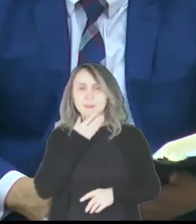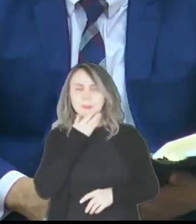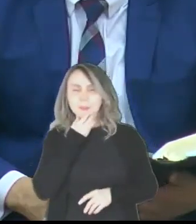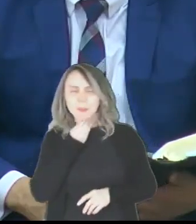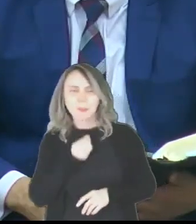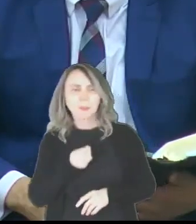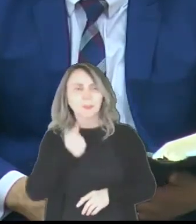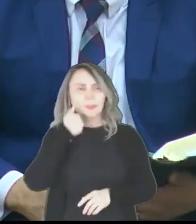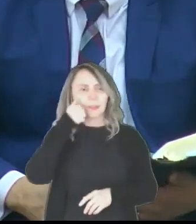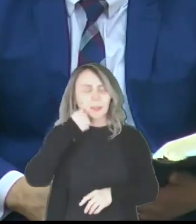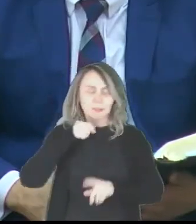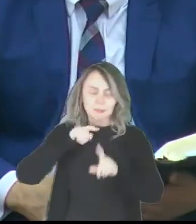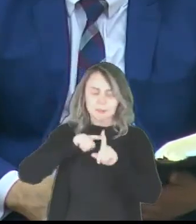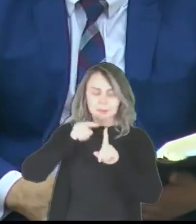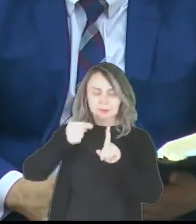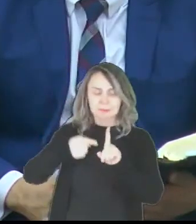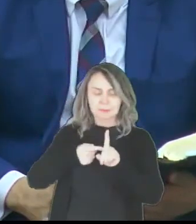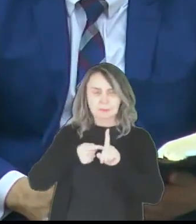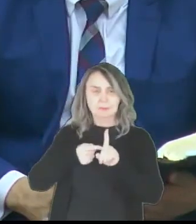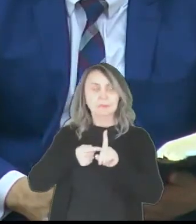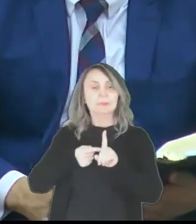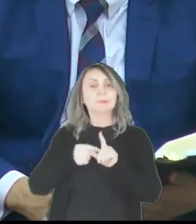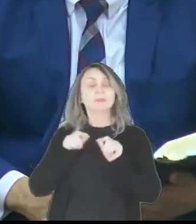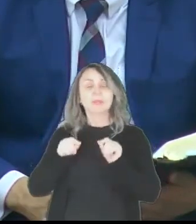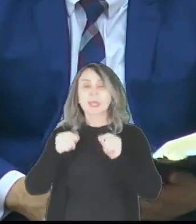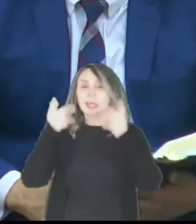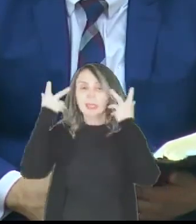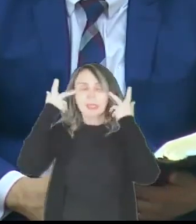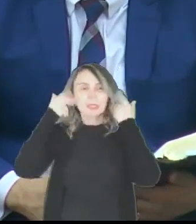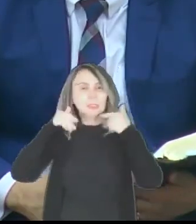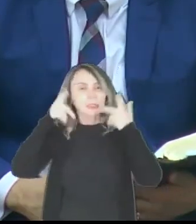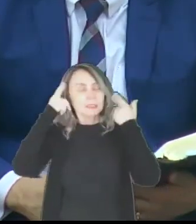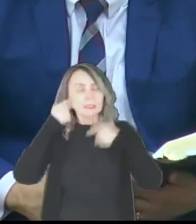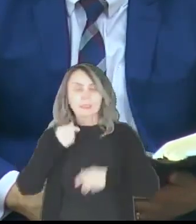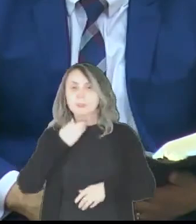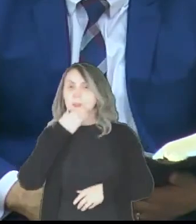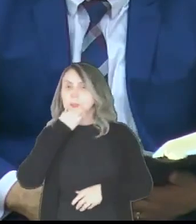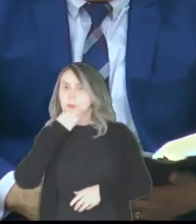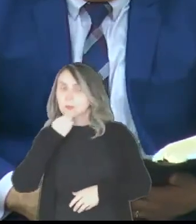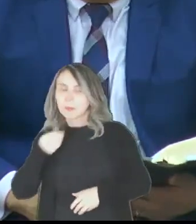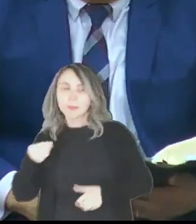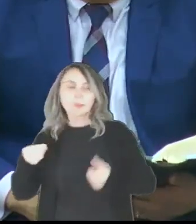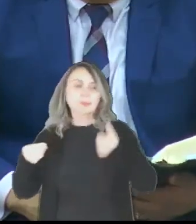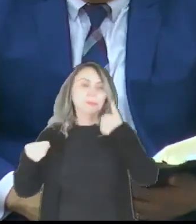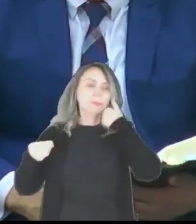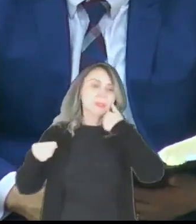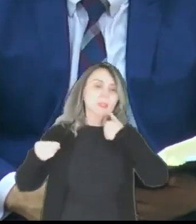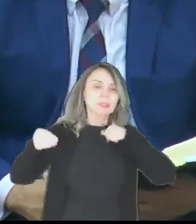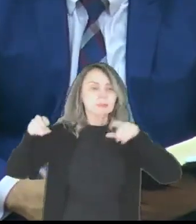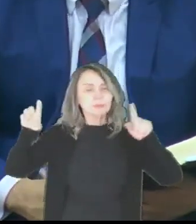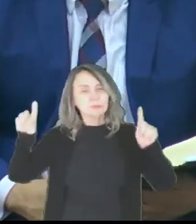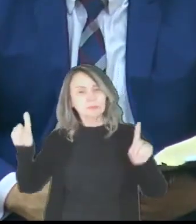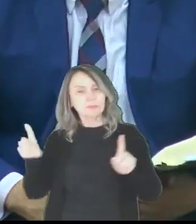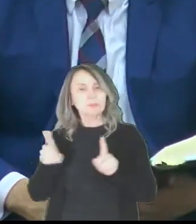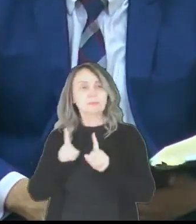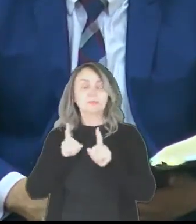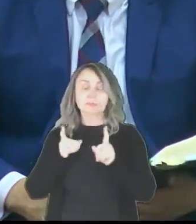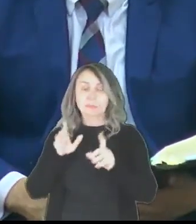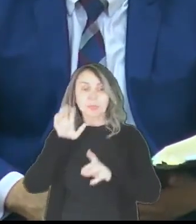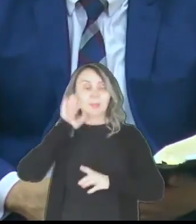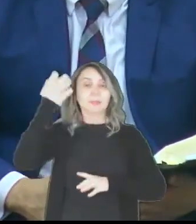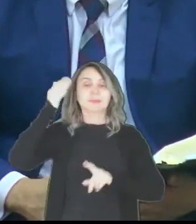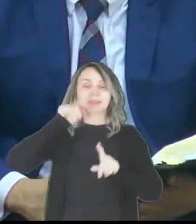são concebidas pela junção natural de um homem com uma mulher. E Jesus desceu do